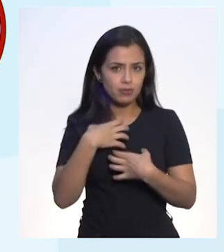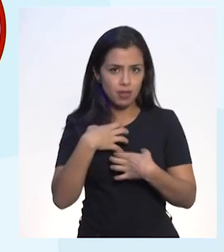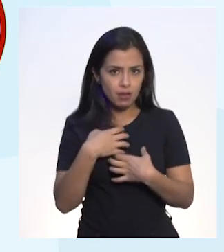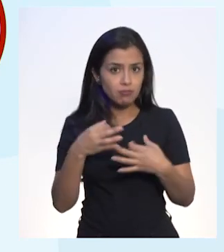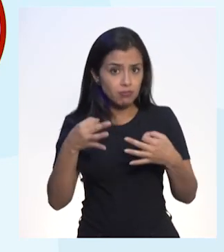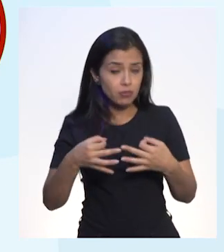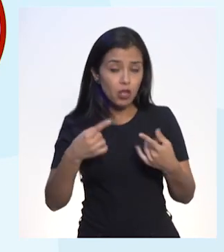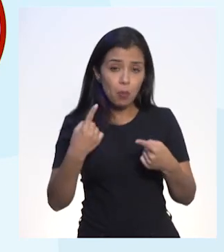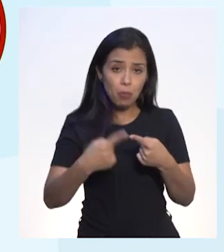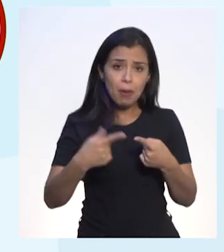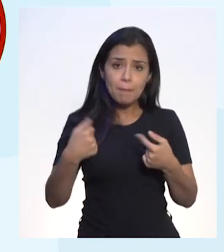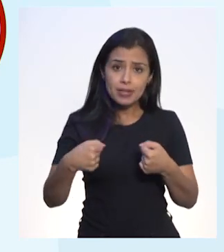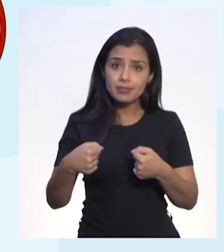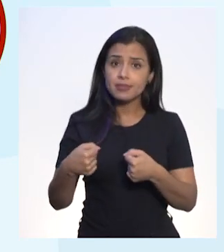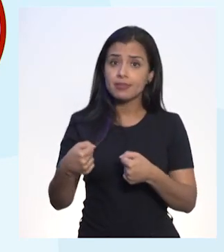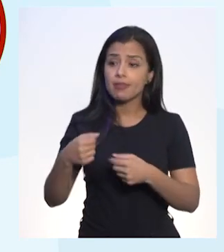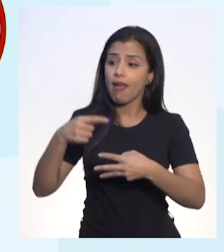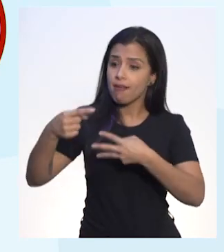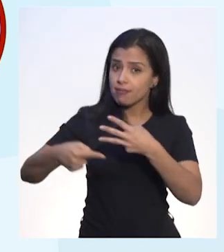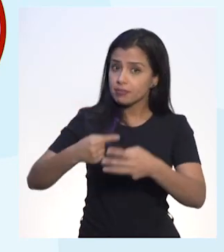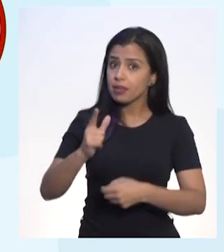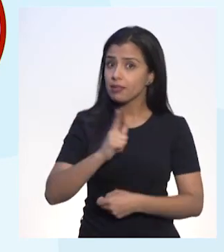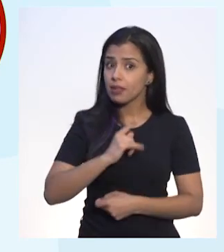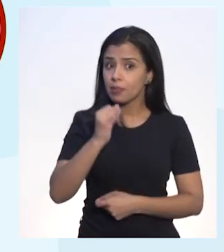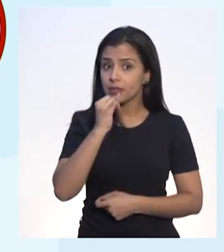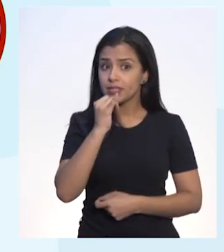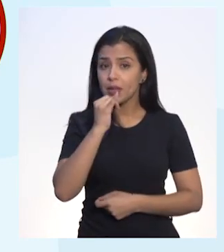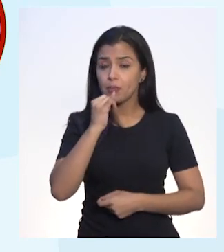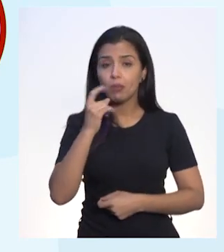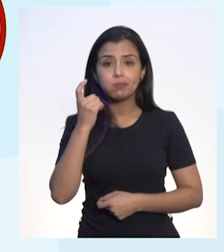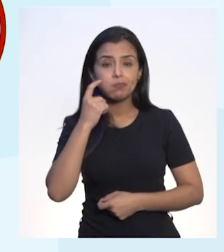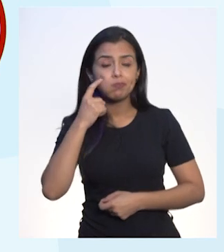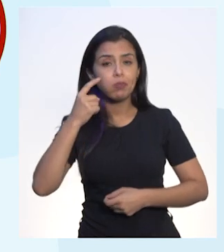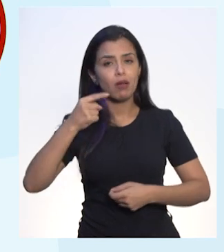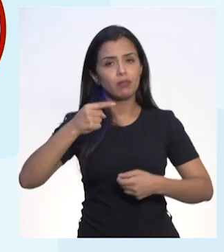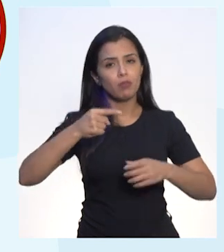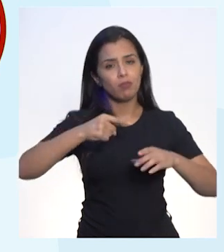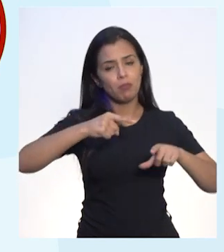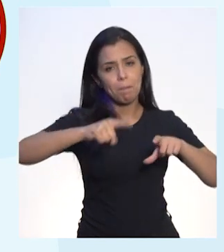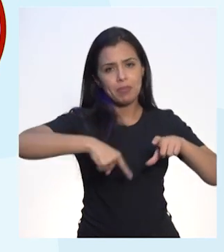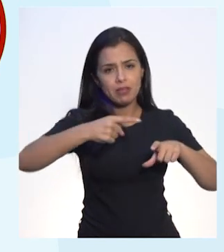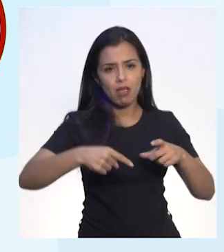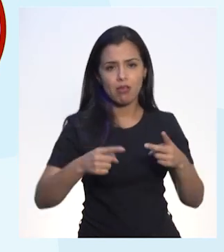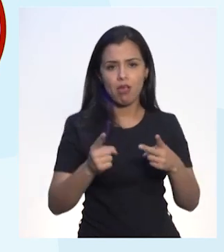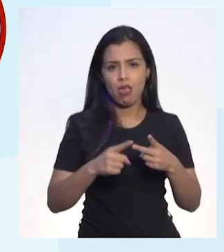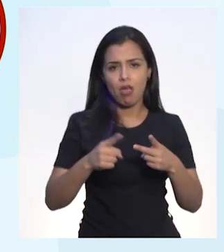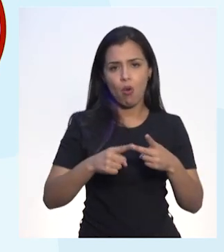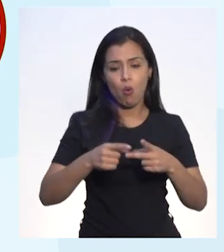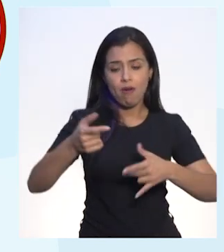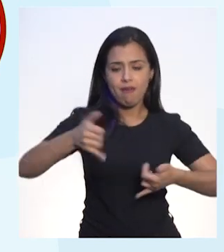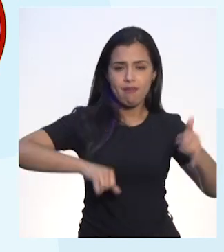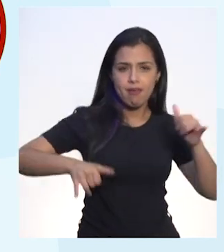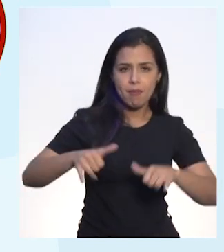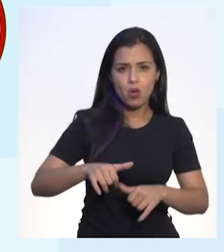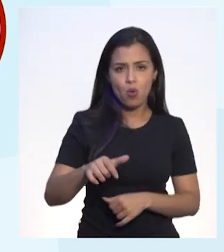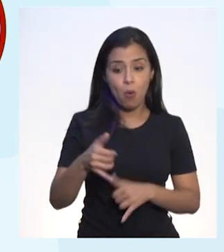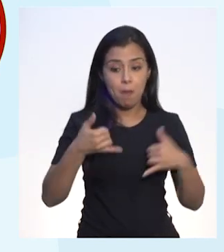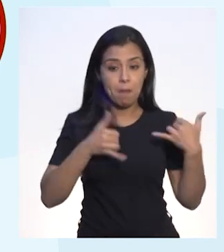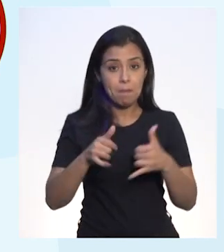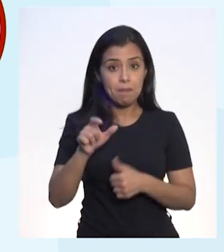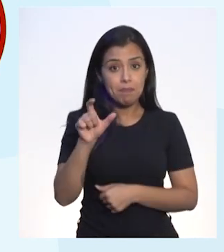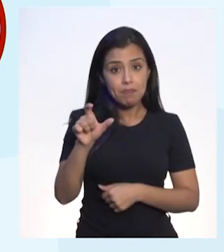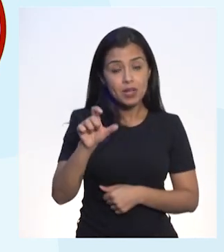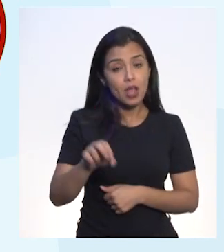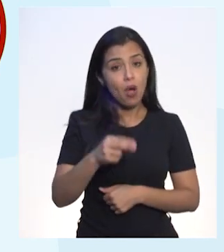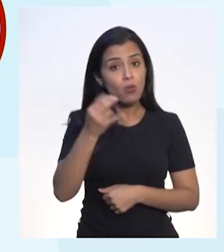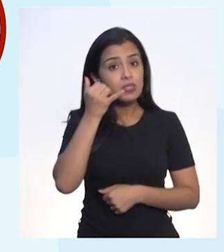que são resíduos que devem ser reciclados. Então, você tem lá o pneu, você tem produtos químicos, a pilha, né, o celular e a própria bateria